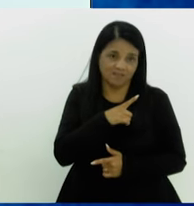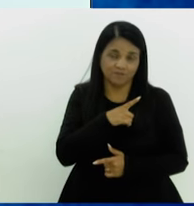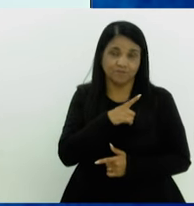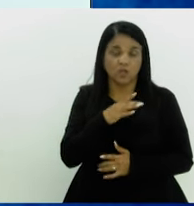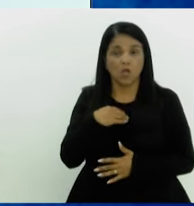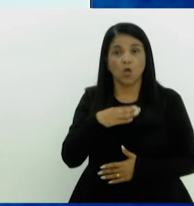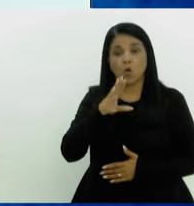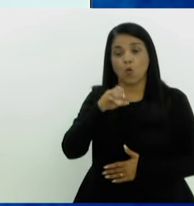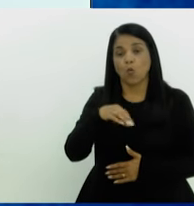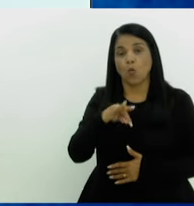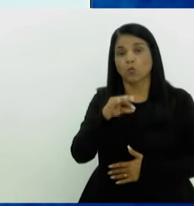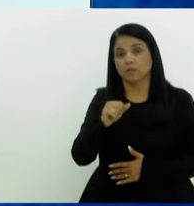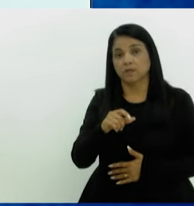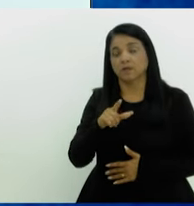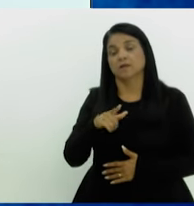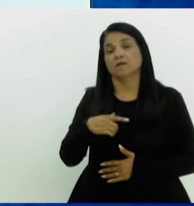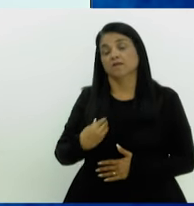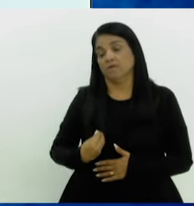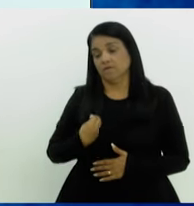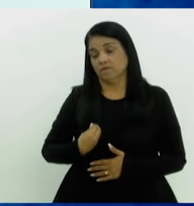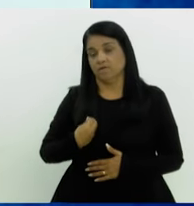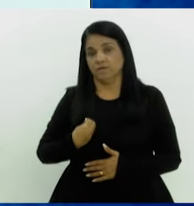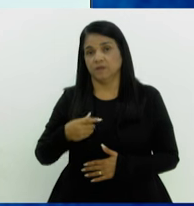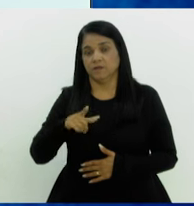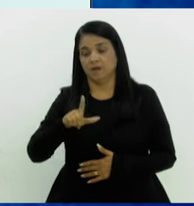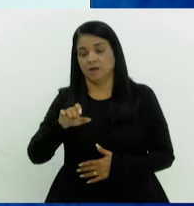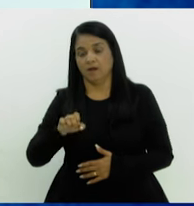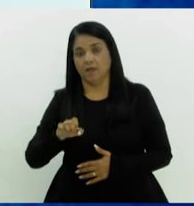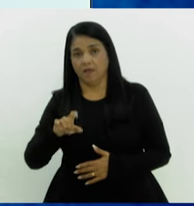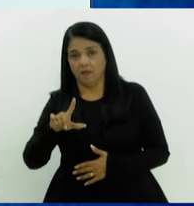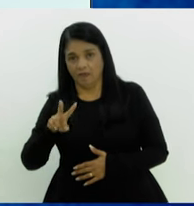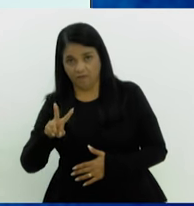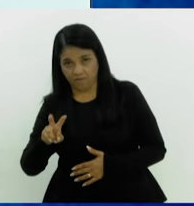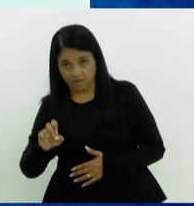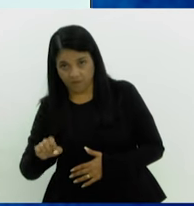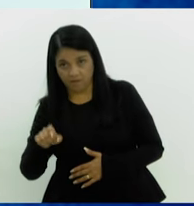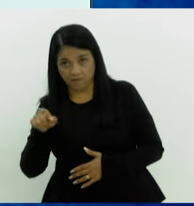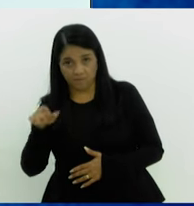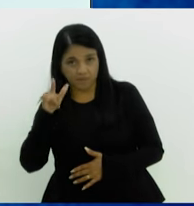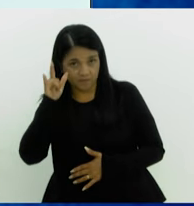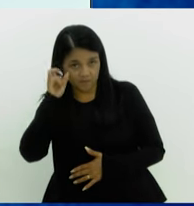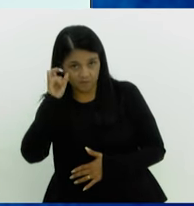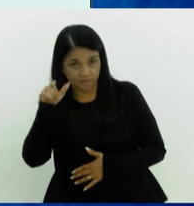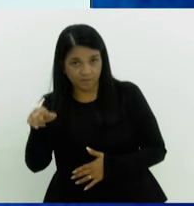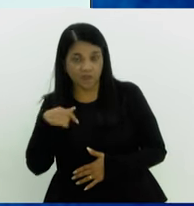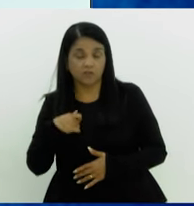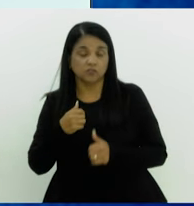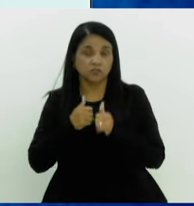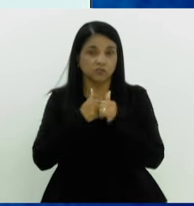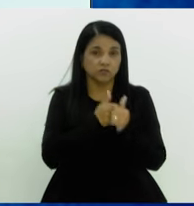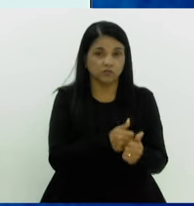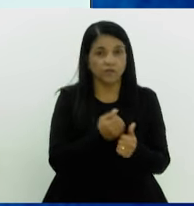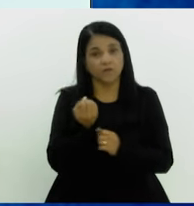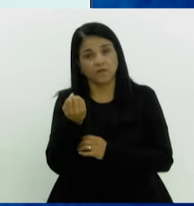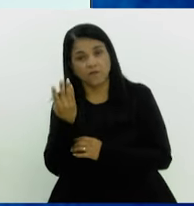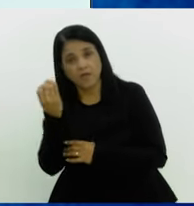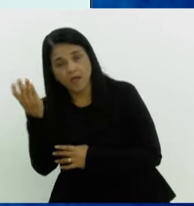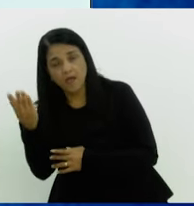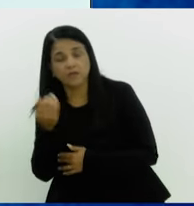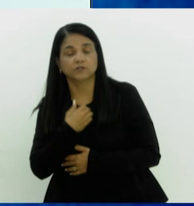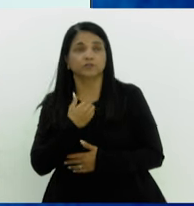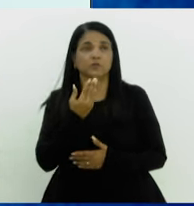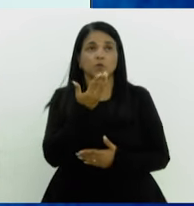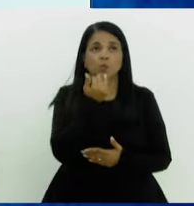conta vidaleve para além da minha @cac na vida al Eu só sigo viagem comida